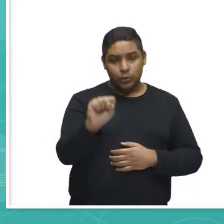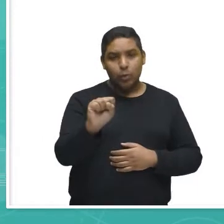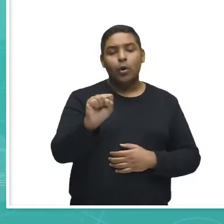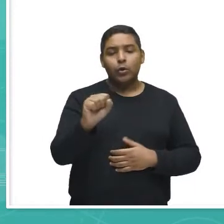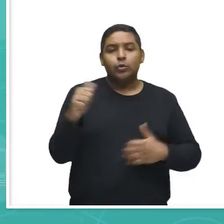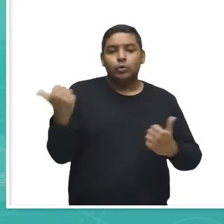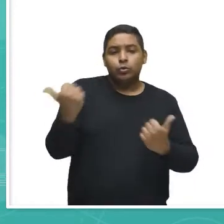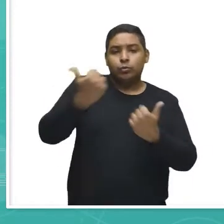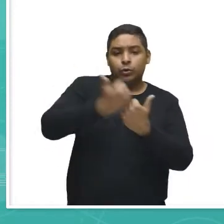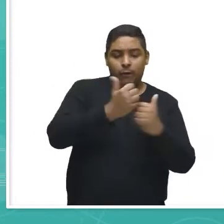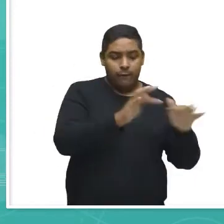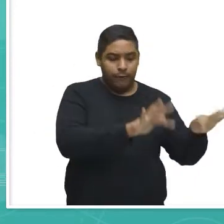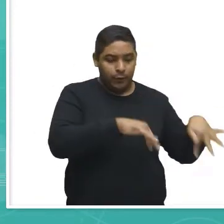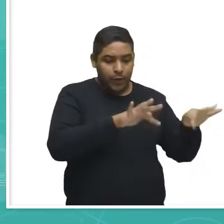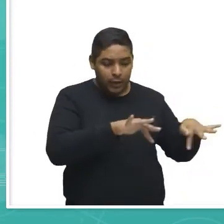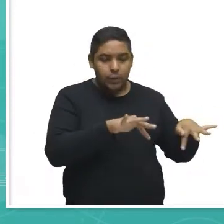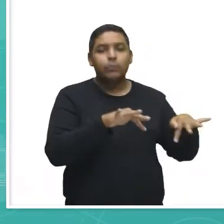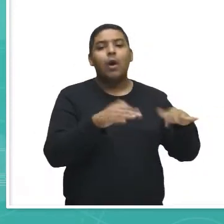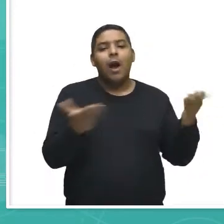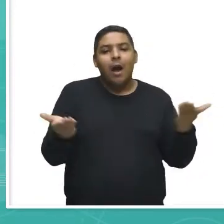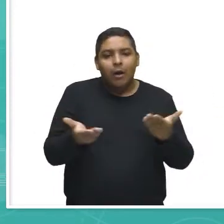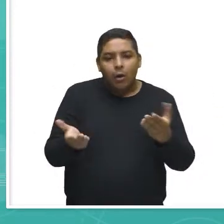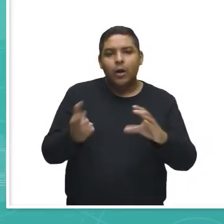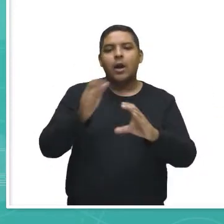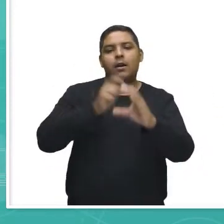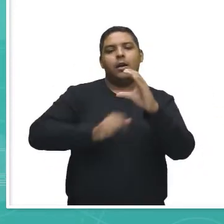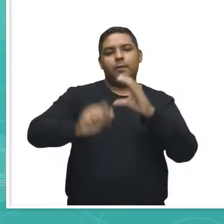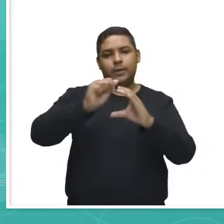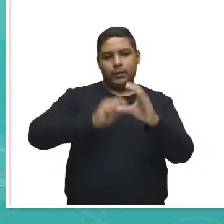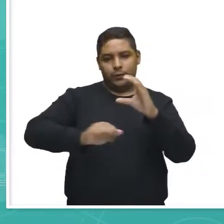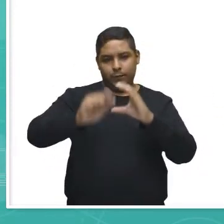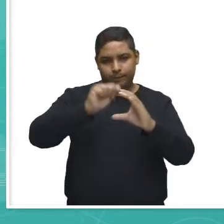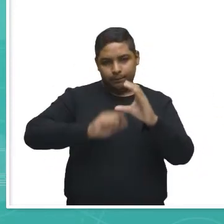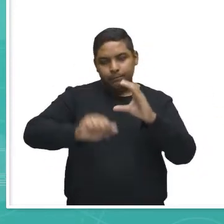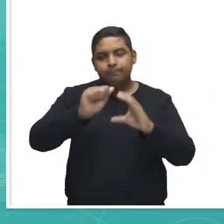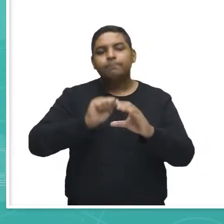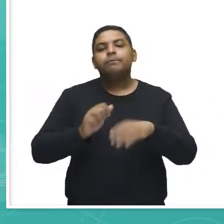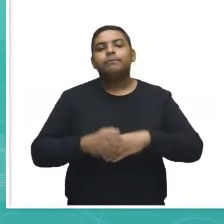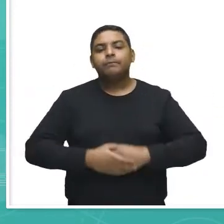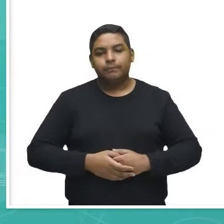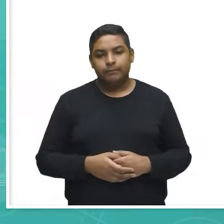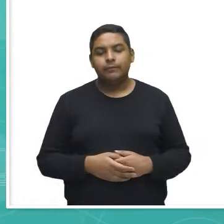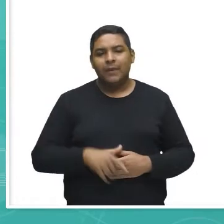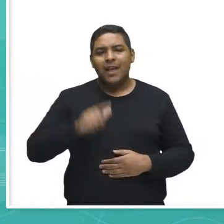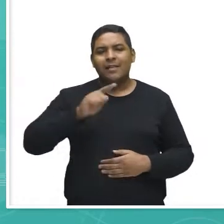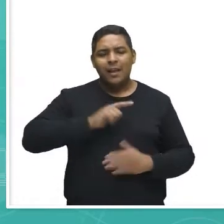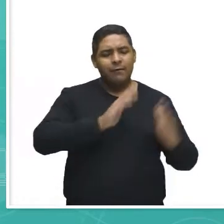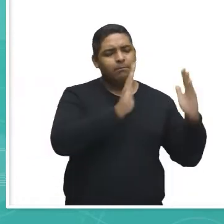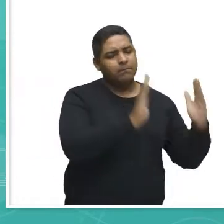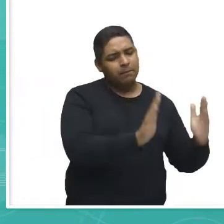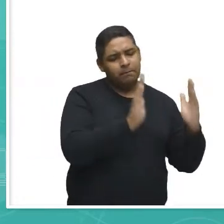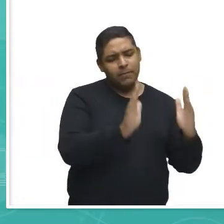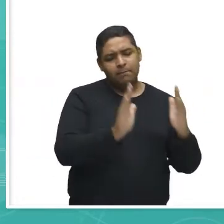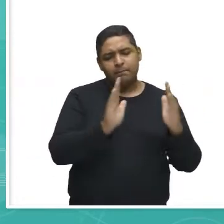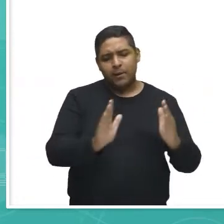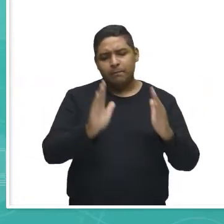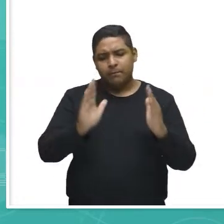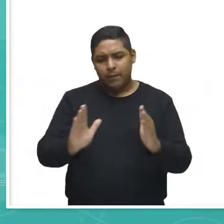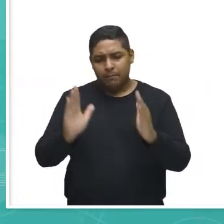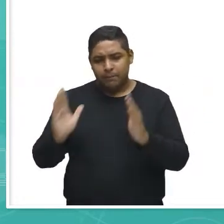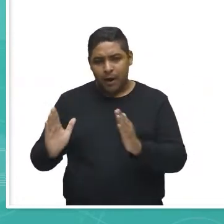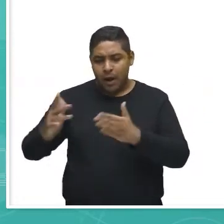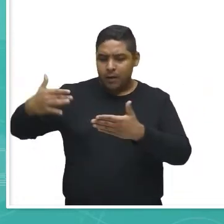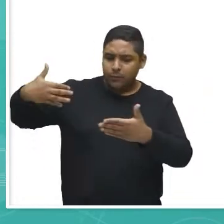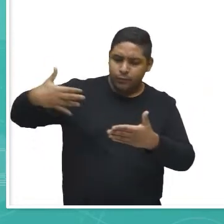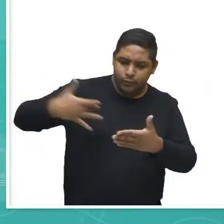capitalismo, tá? E ao longo do tempo, aí passou por diferentes fases até chegar ao que nós temos